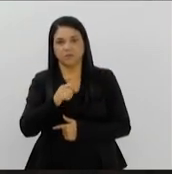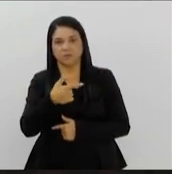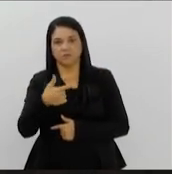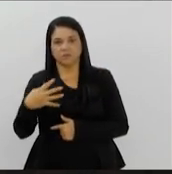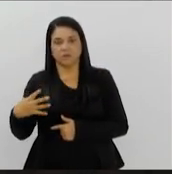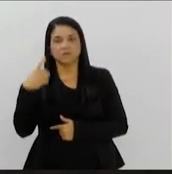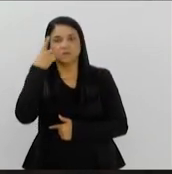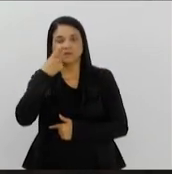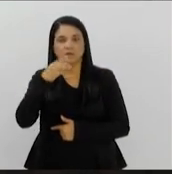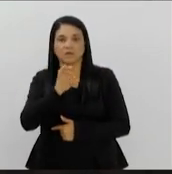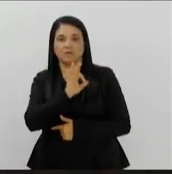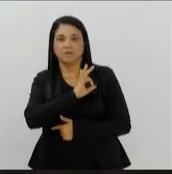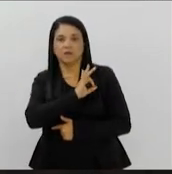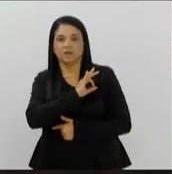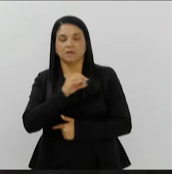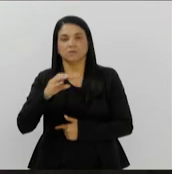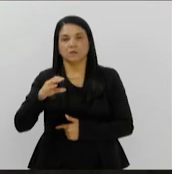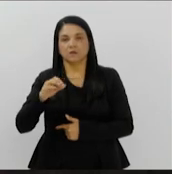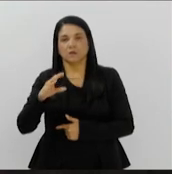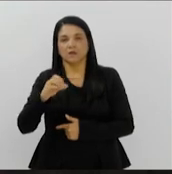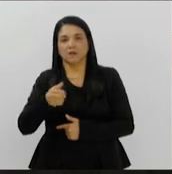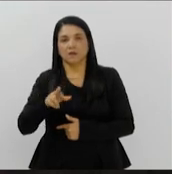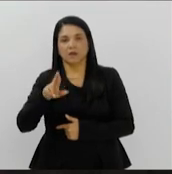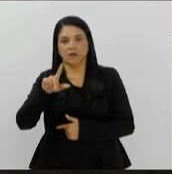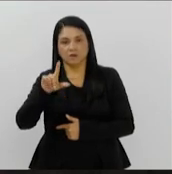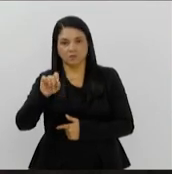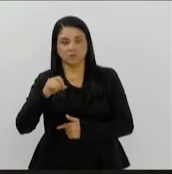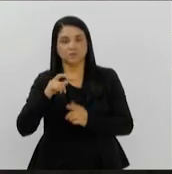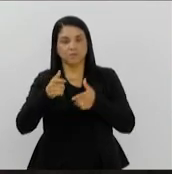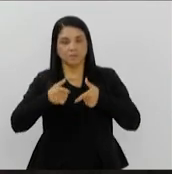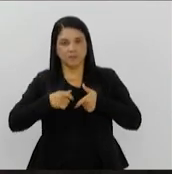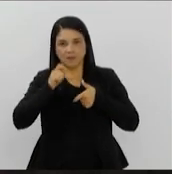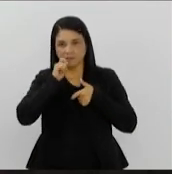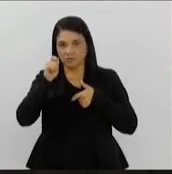do deputado delegado Carlos Augusto, que concede medalha